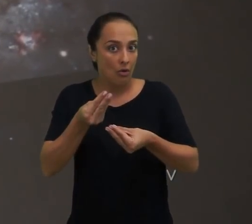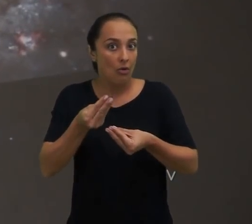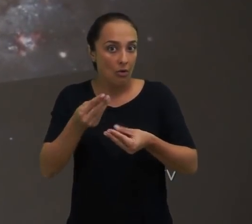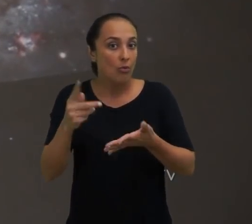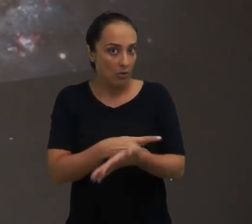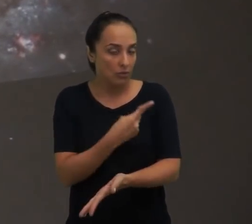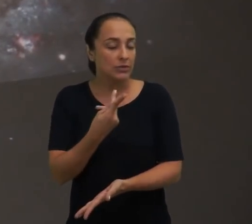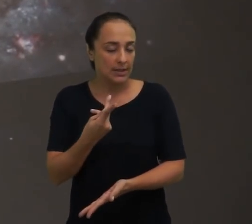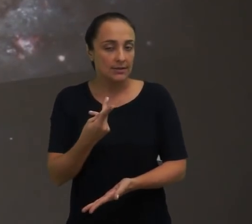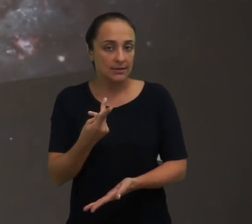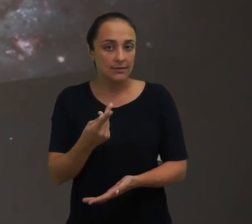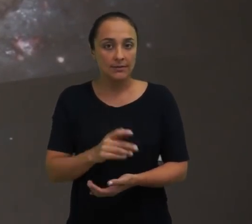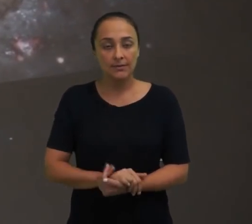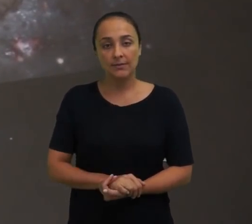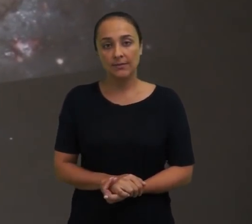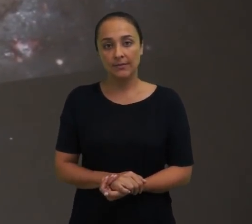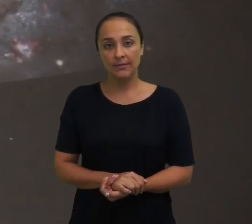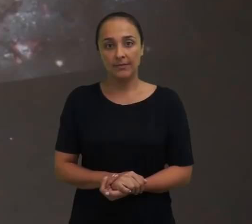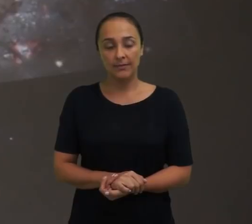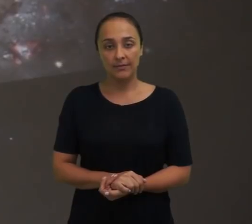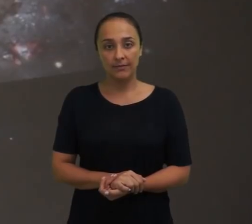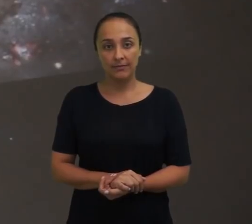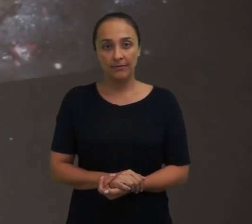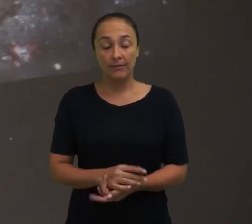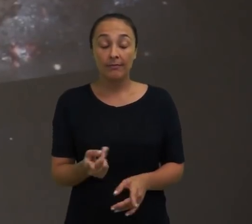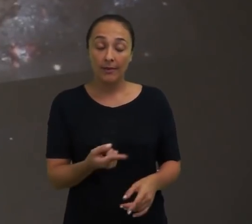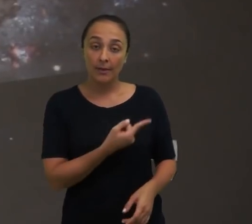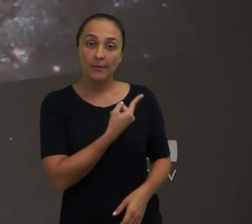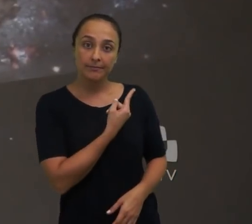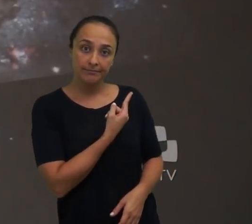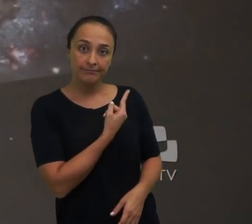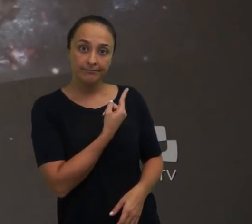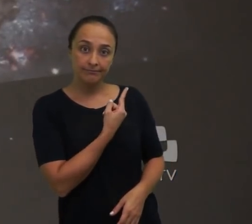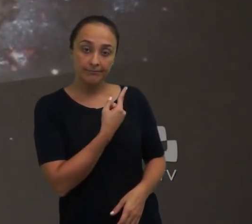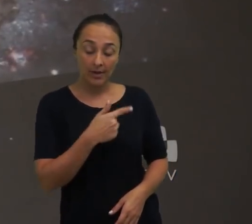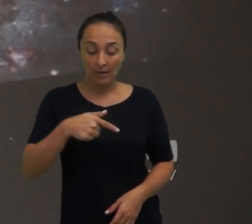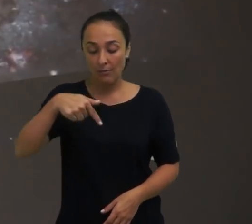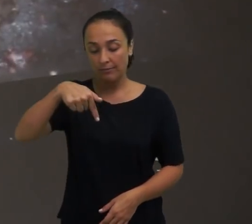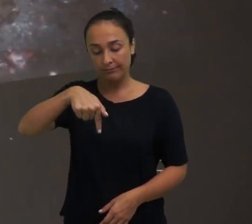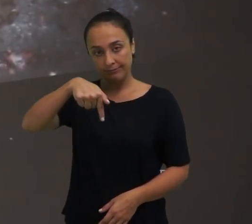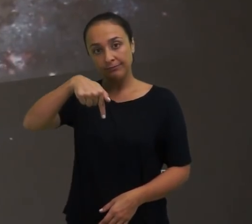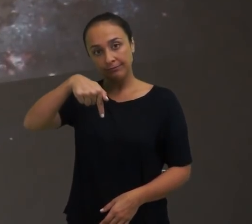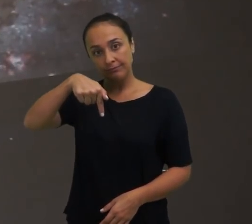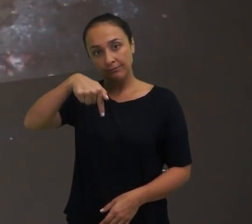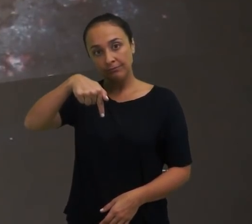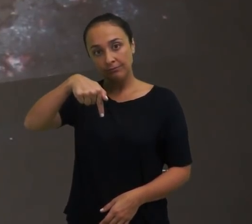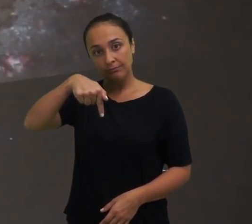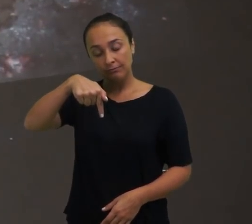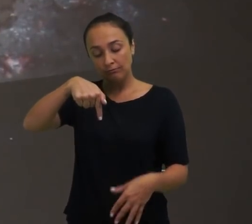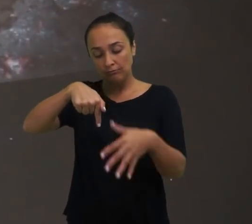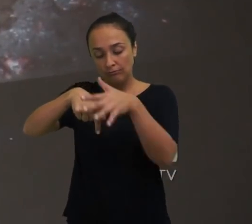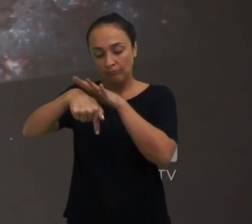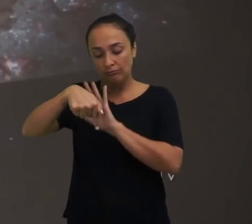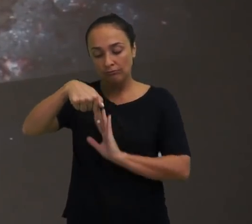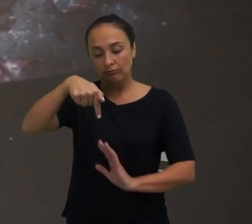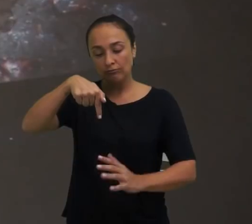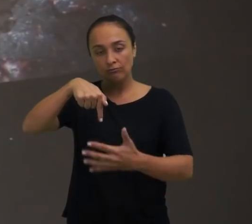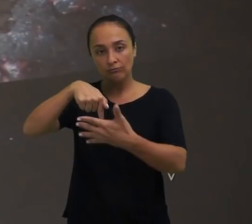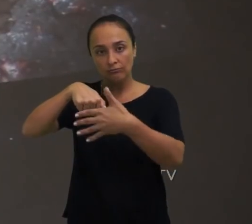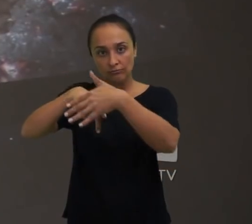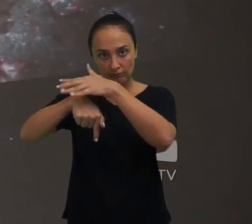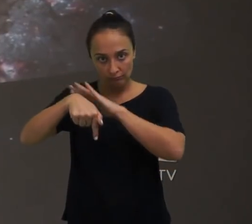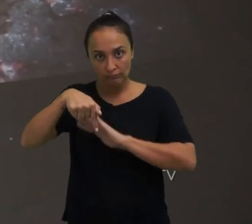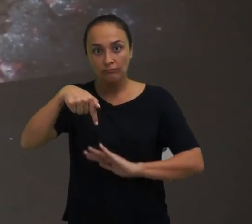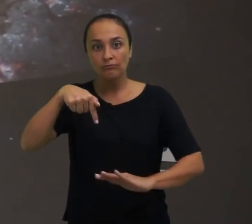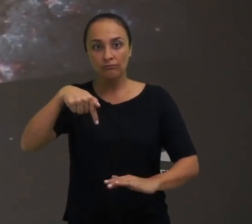está a galáxia. Ó. Esses pontinhos vermelhos são regiões onde se formam novas estrelas. Tá? E o vento está destruindo